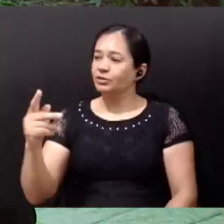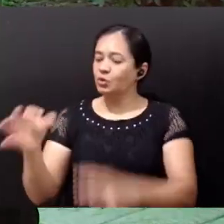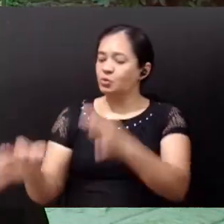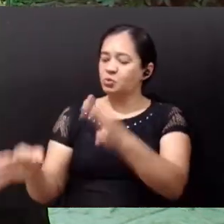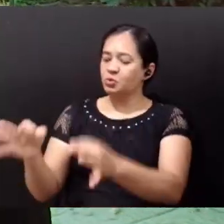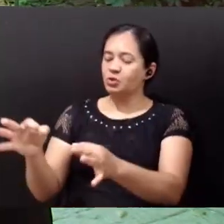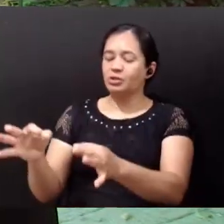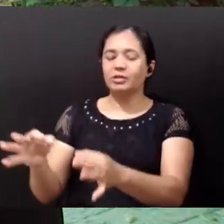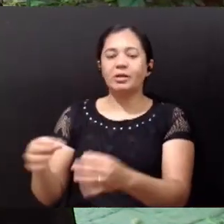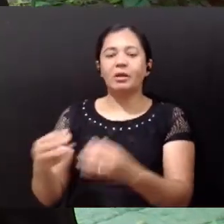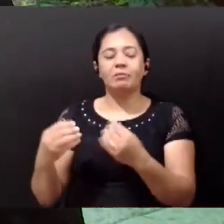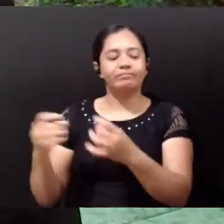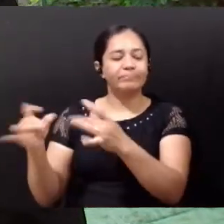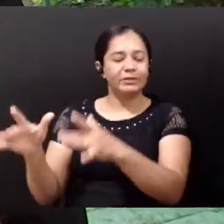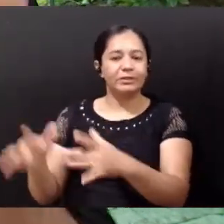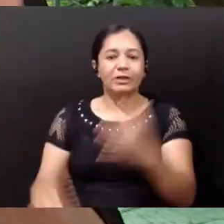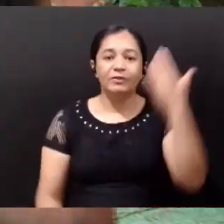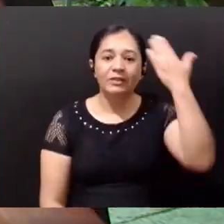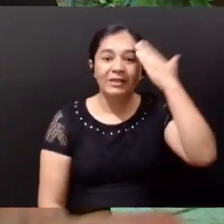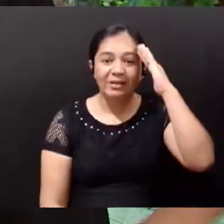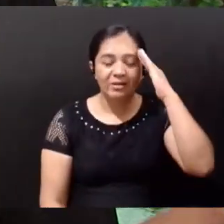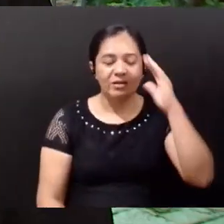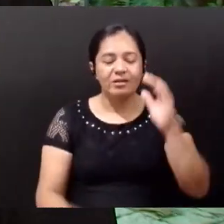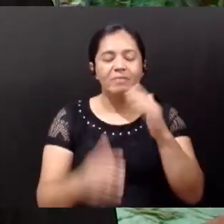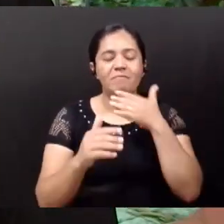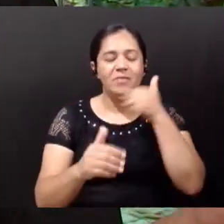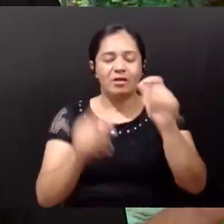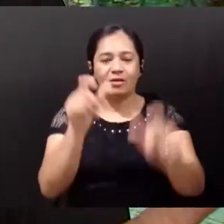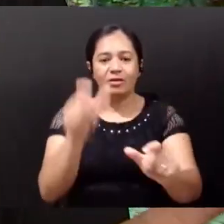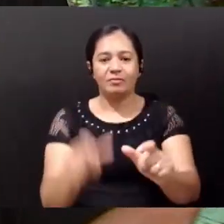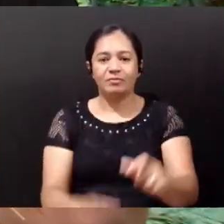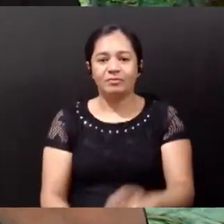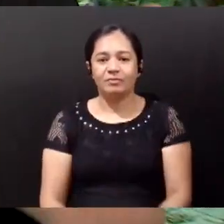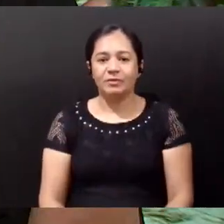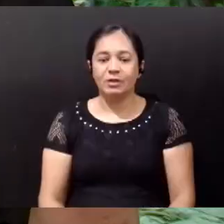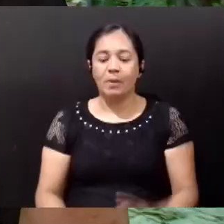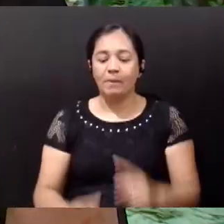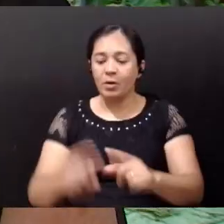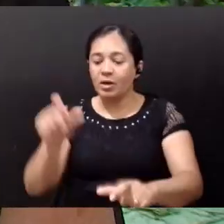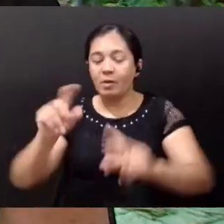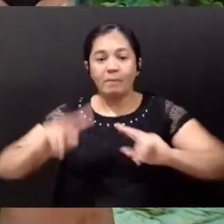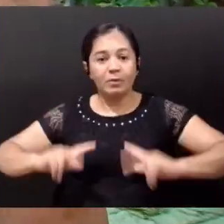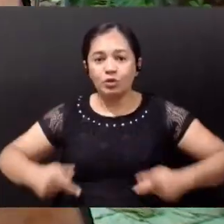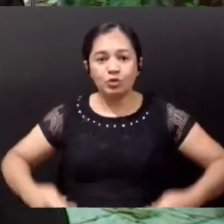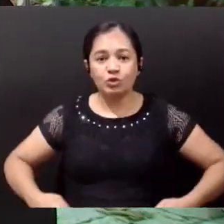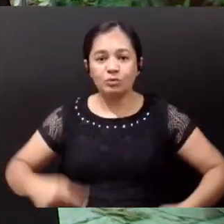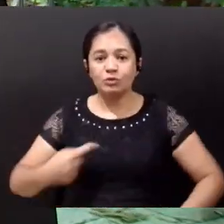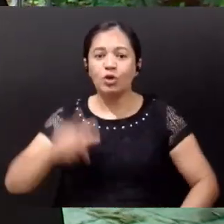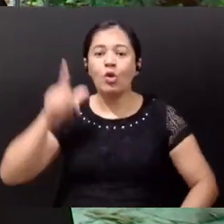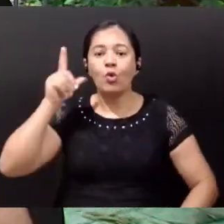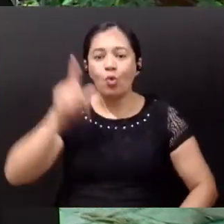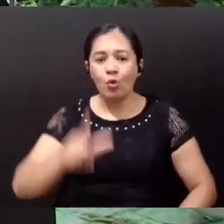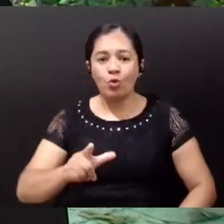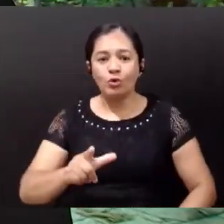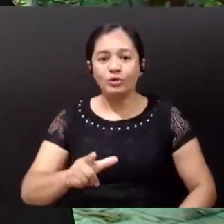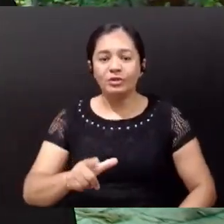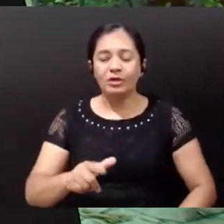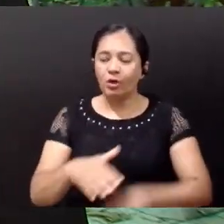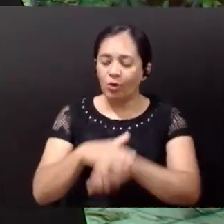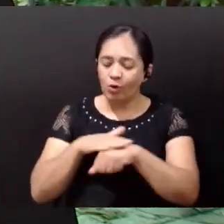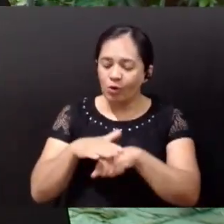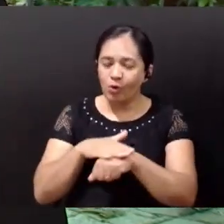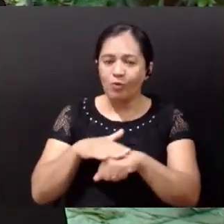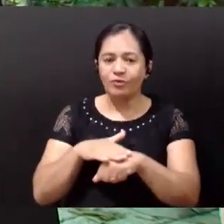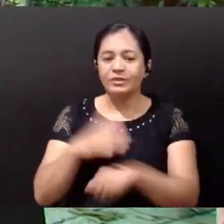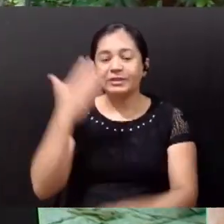é isso? Exatamente. E assim, você sabe que são seres humanos ali. E a gente consegue, sabe assim, conversar com eles, entender a vida deles